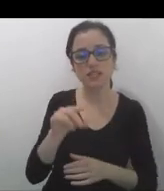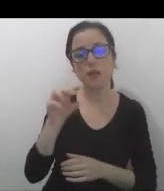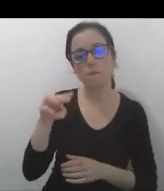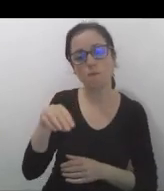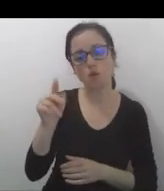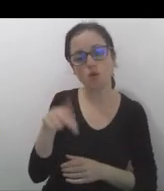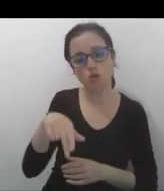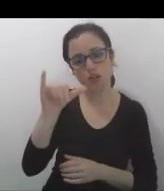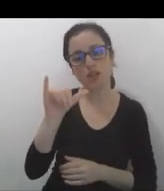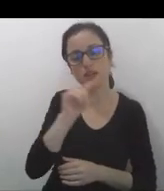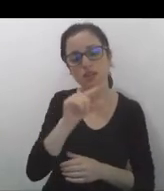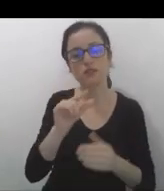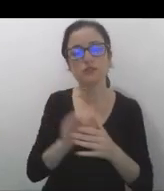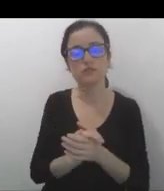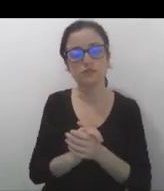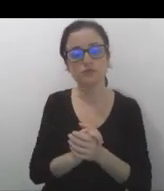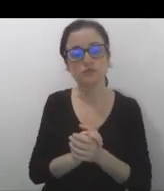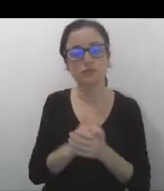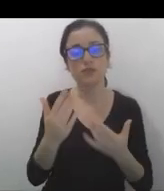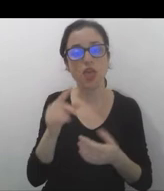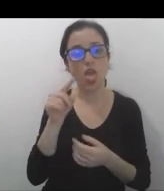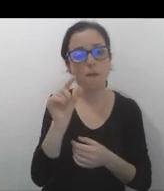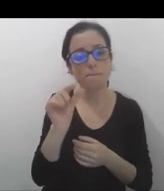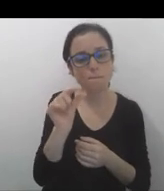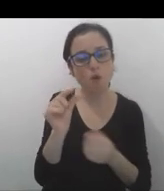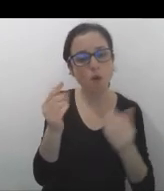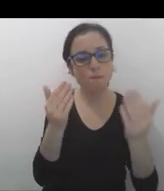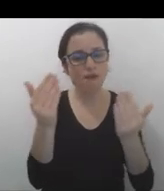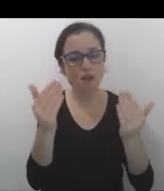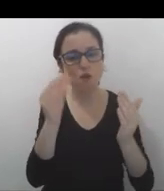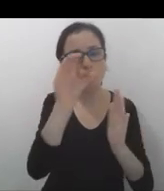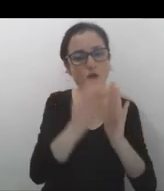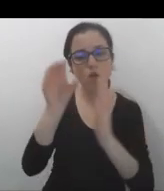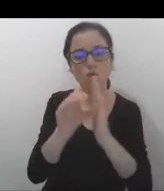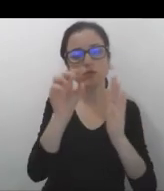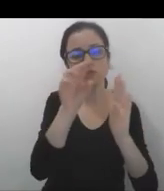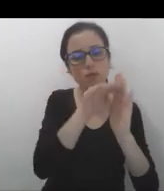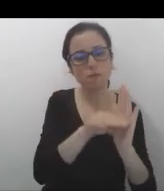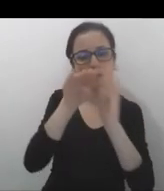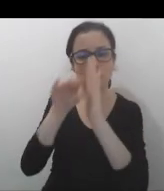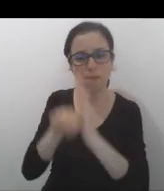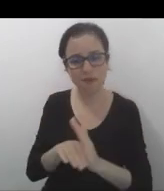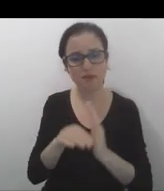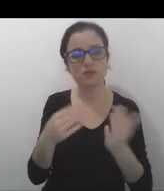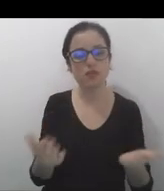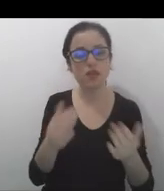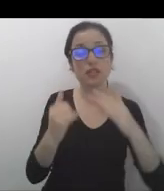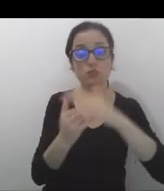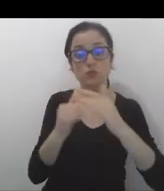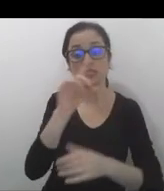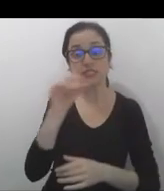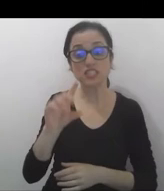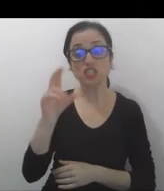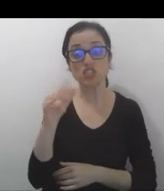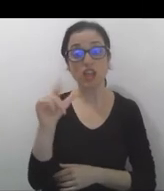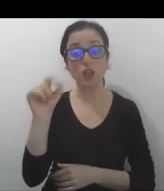né? O Institute of Design do Mohall Inad, né? E aqui um pouco a comparação dos dois